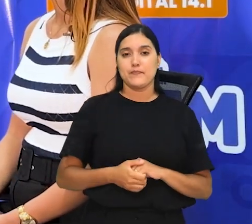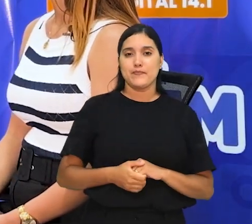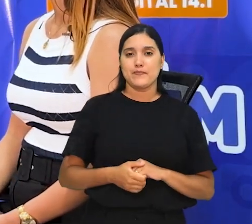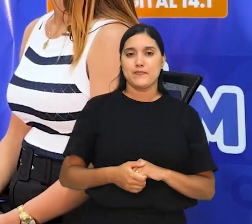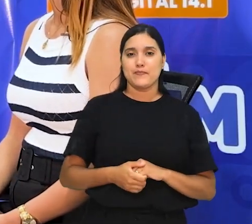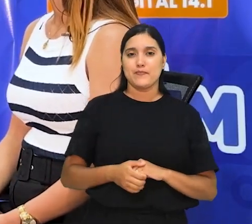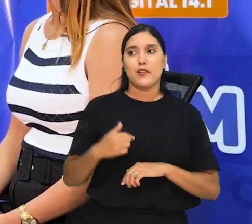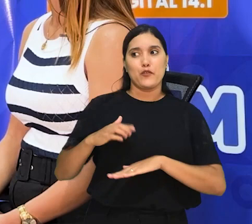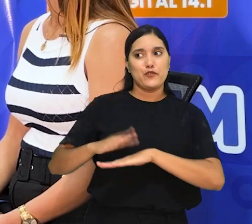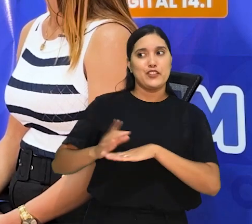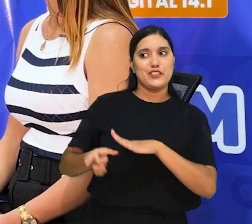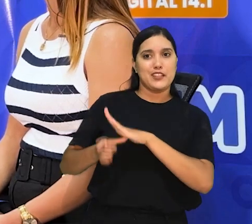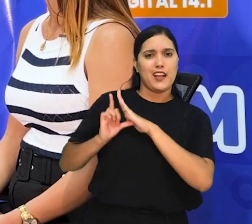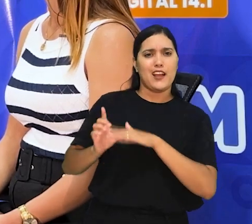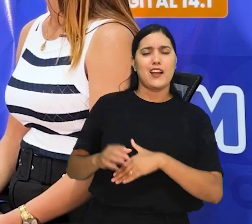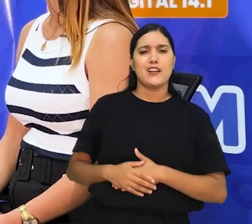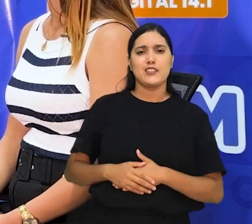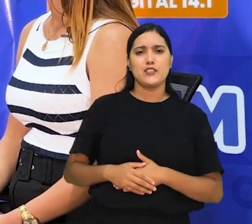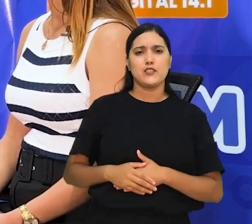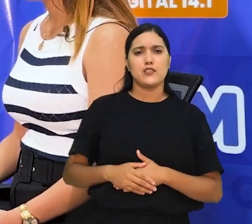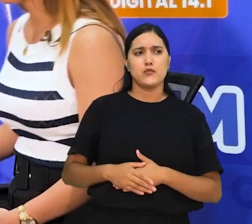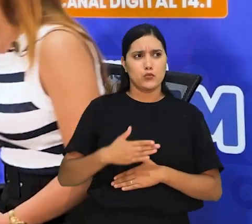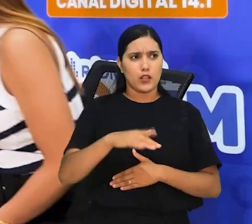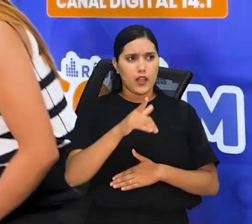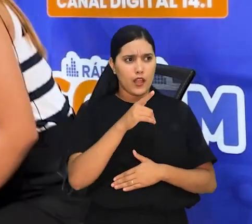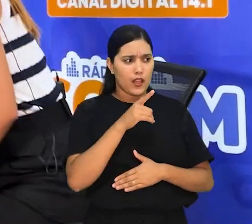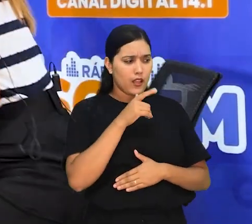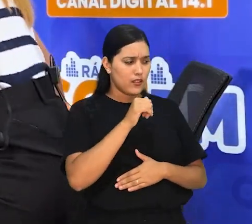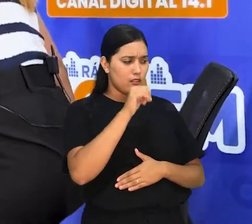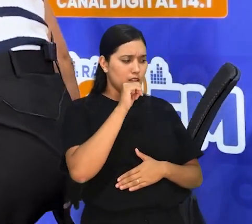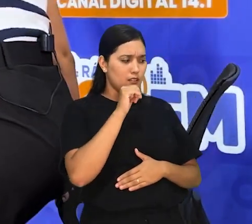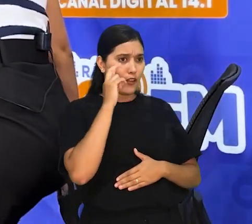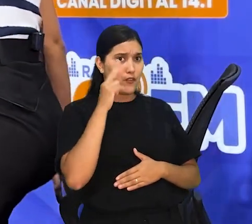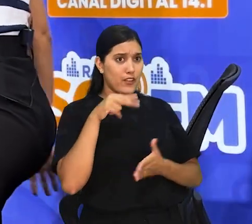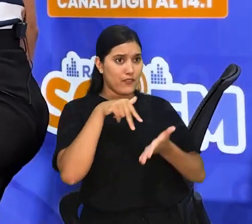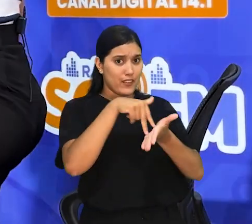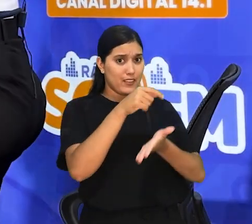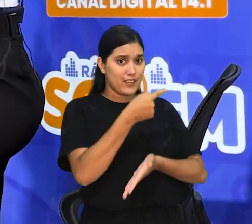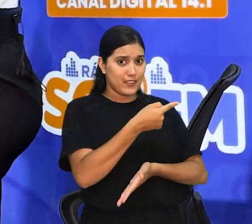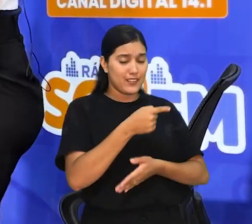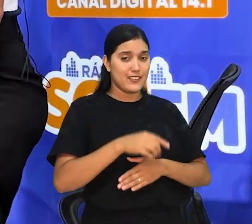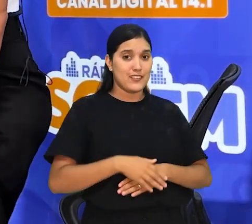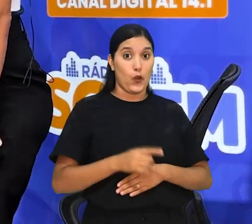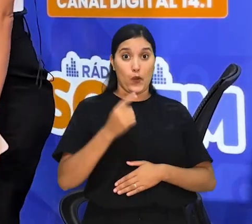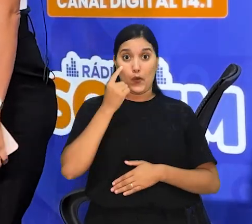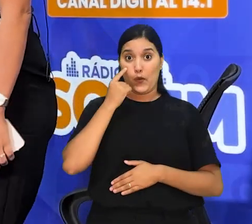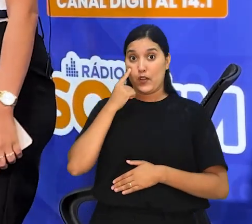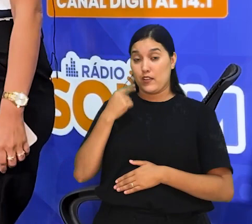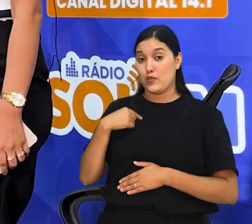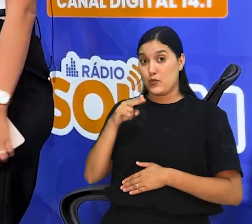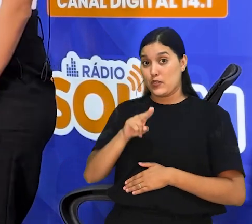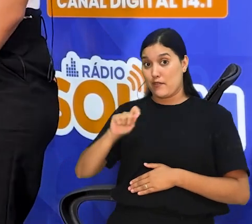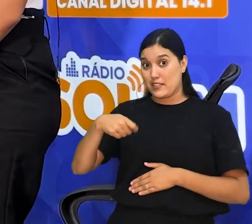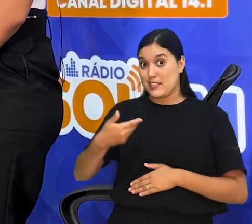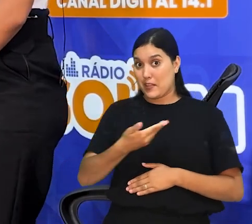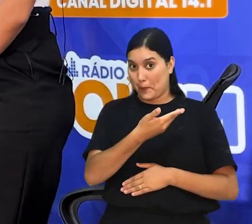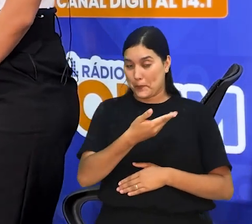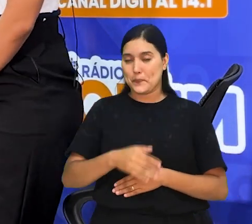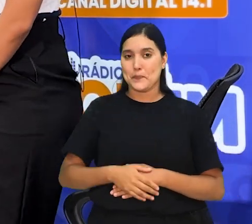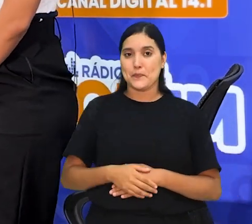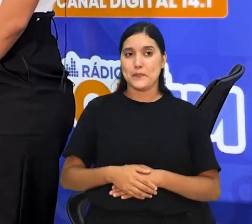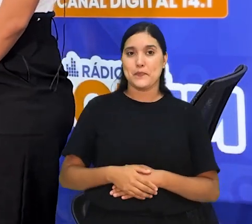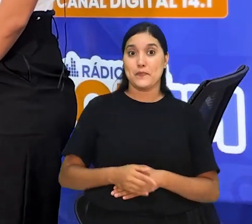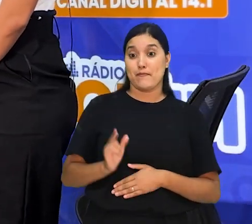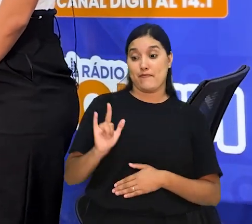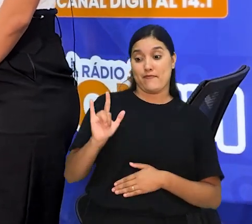de fazer ele contigo, né? Quer se levantar para ficar melhor? Vamos levantar aqui para a gente mostrar para eles? Ó, a gente usava muito esse sinal, como